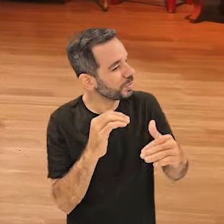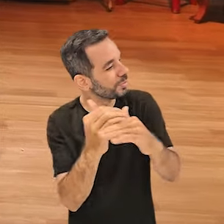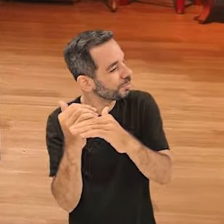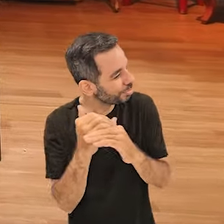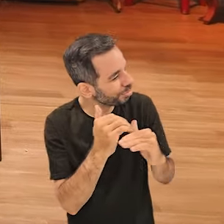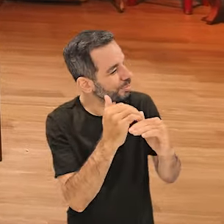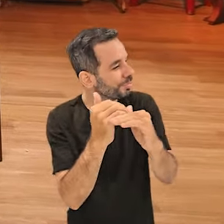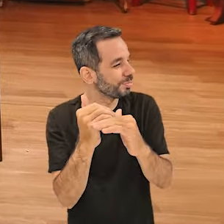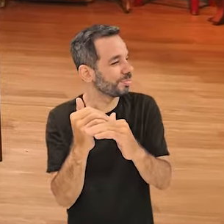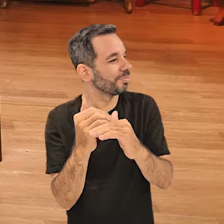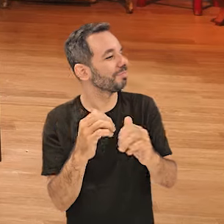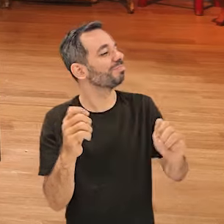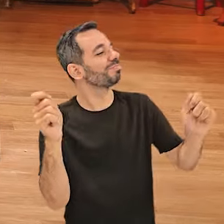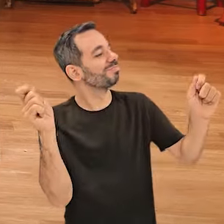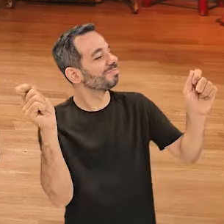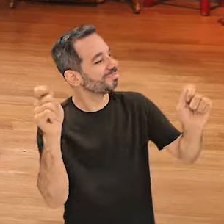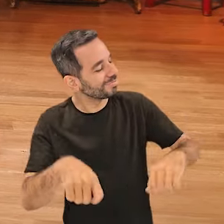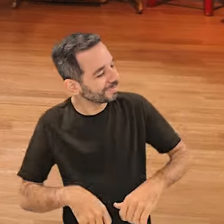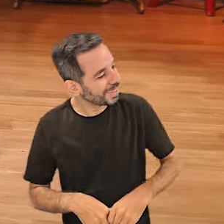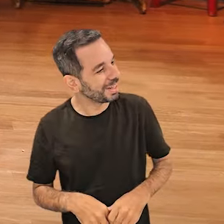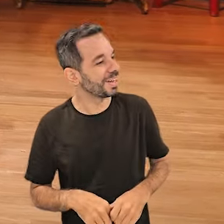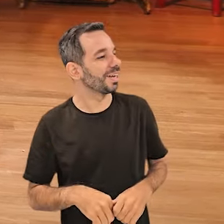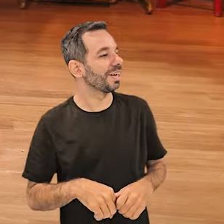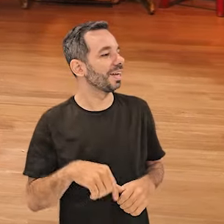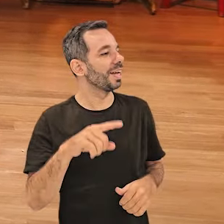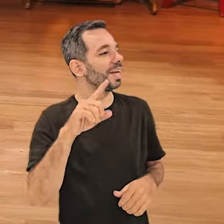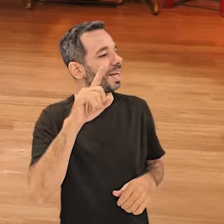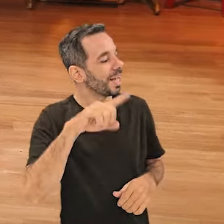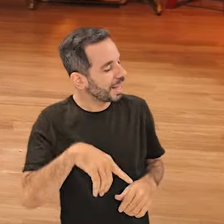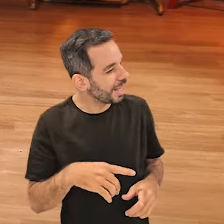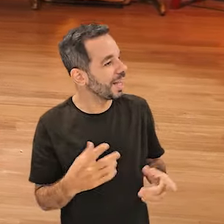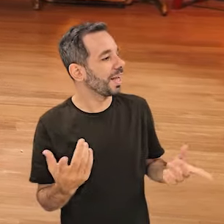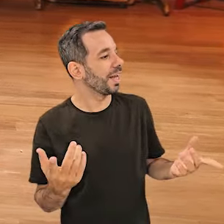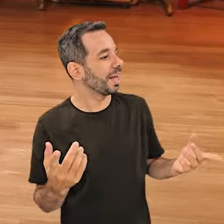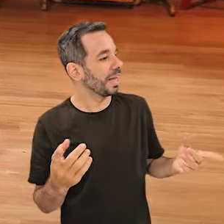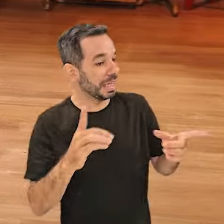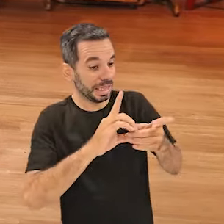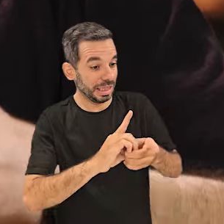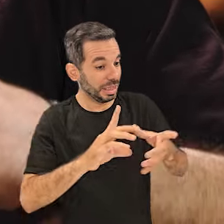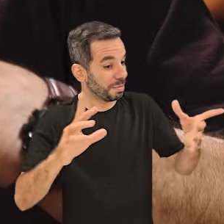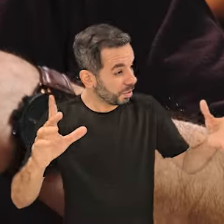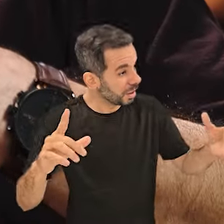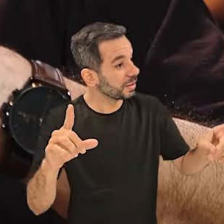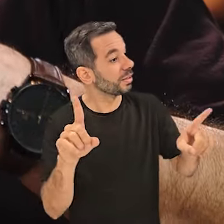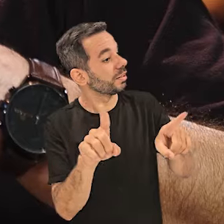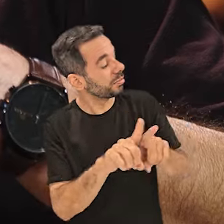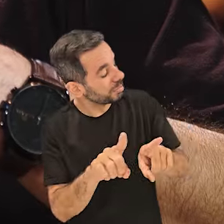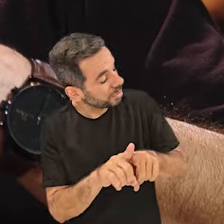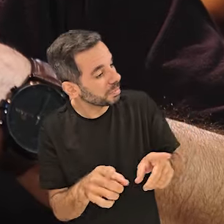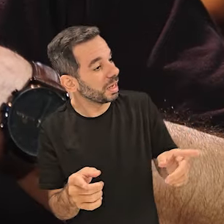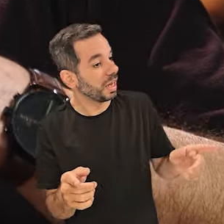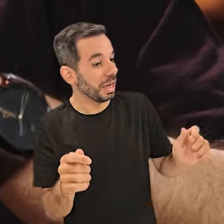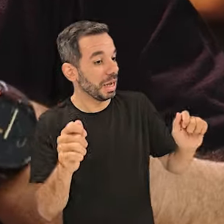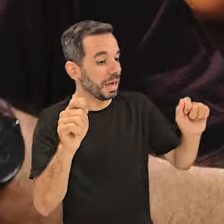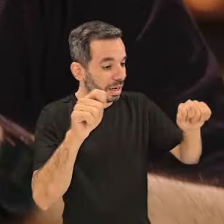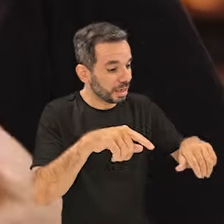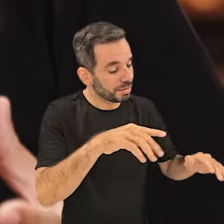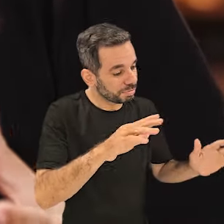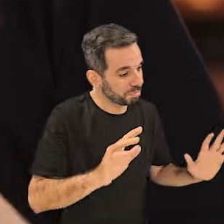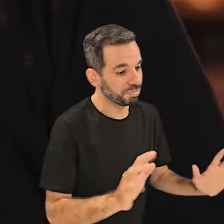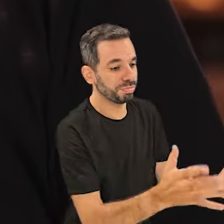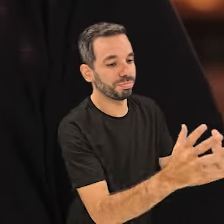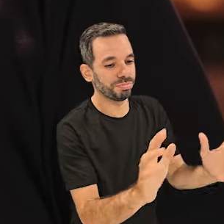democrático e que permite que mais gente conheça a nossa literatura, que o mercado se promova, enfim, é